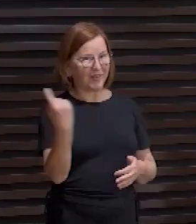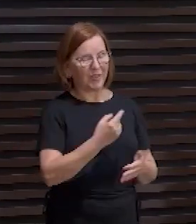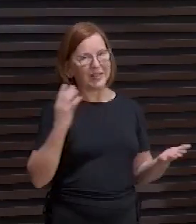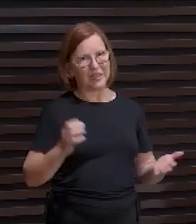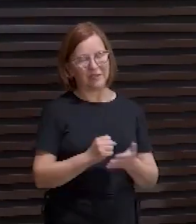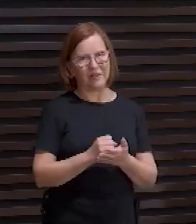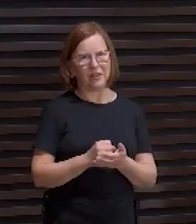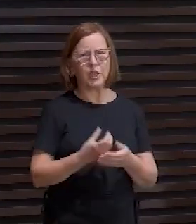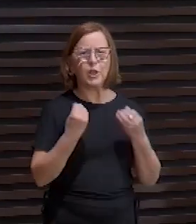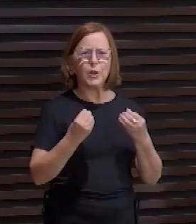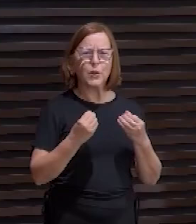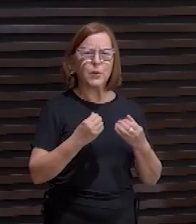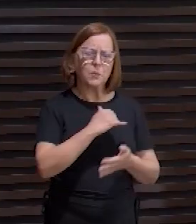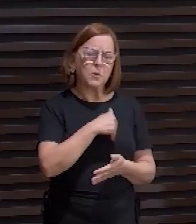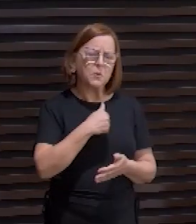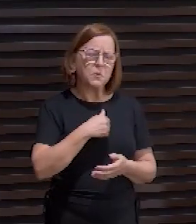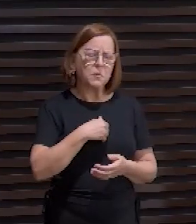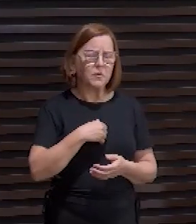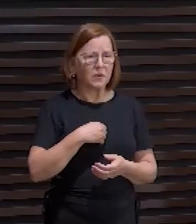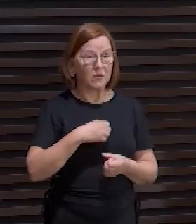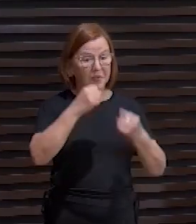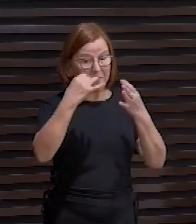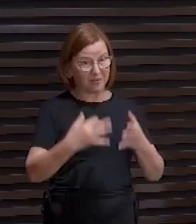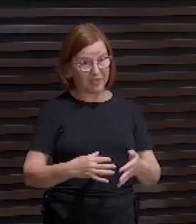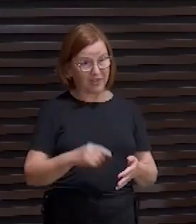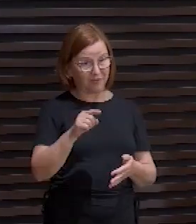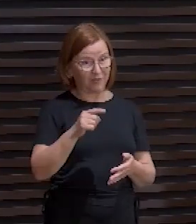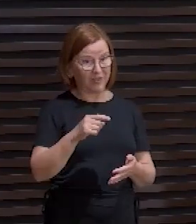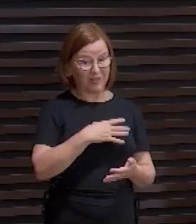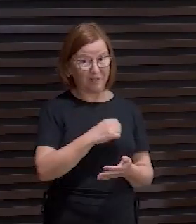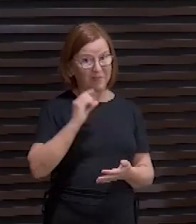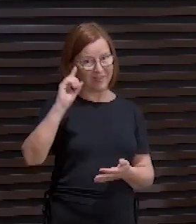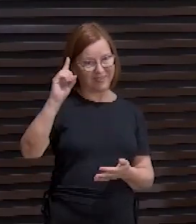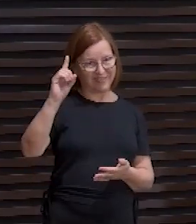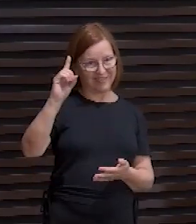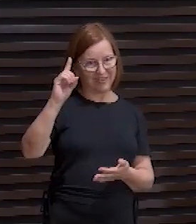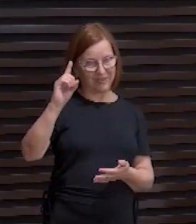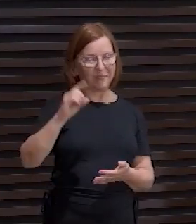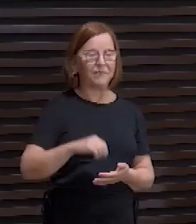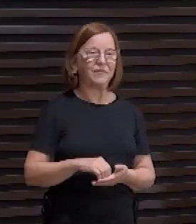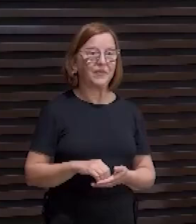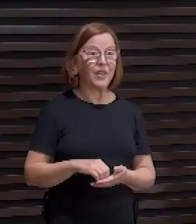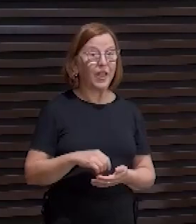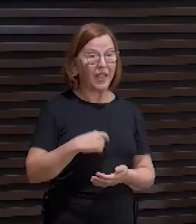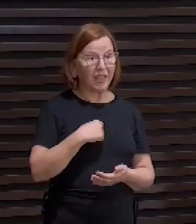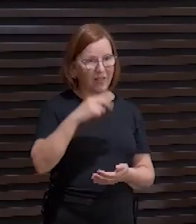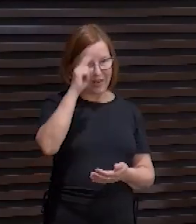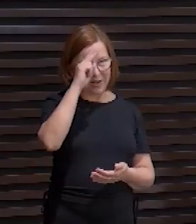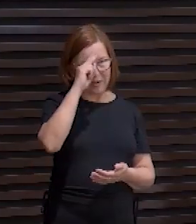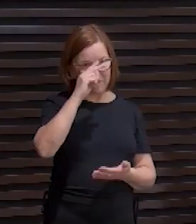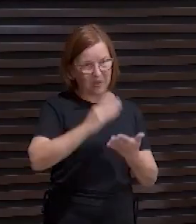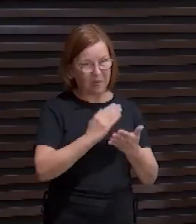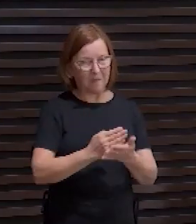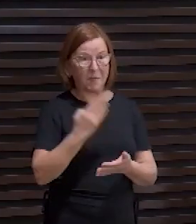esse raciocínio para afirmar que você é um filho de Deus? Ele coloca alguns testes. E eu vou relembrar alguns destes testes que